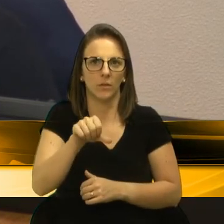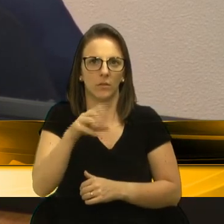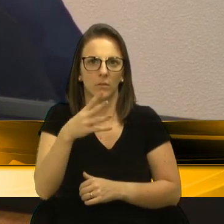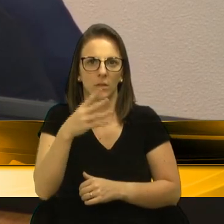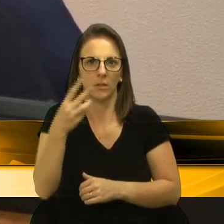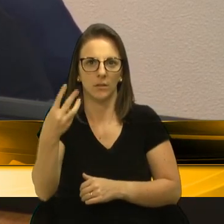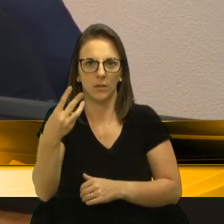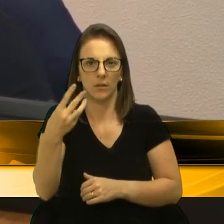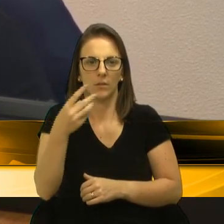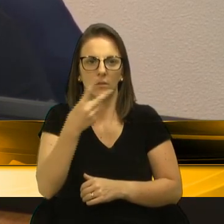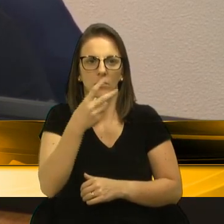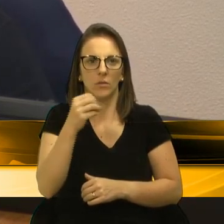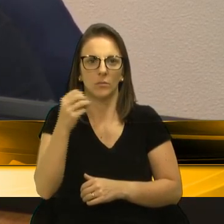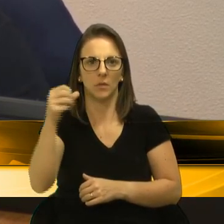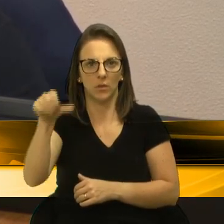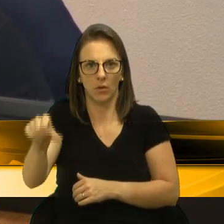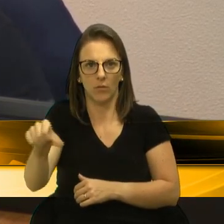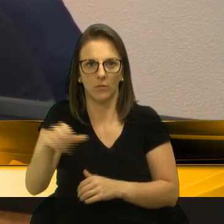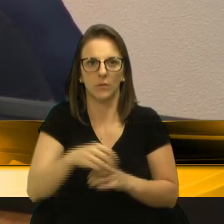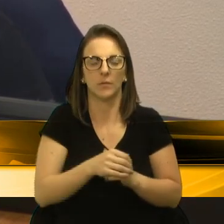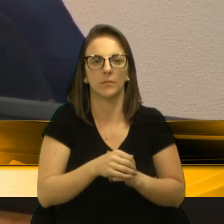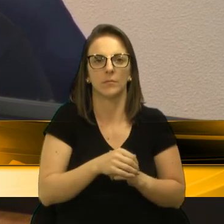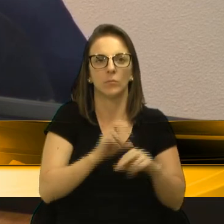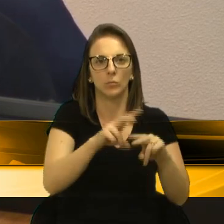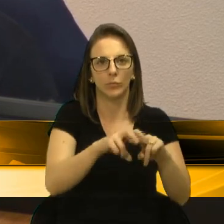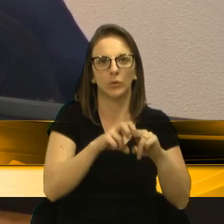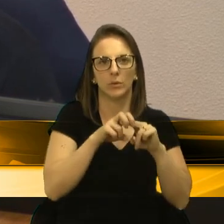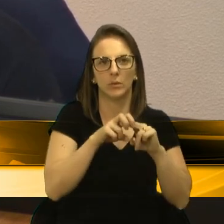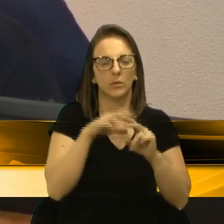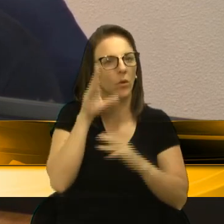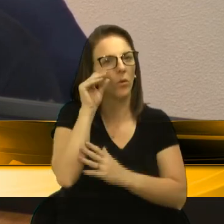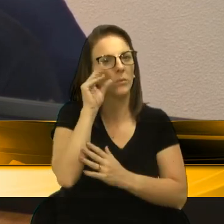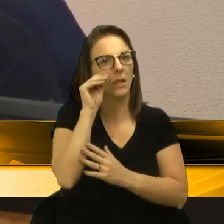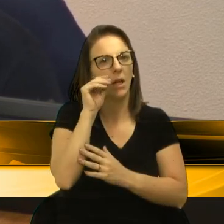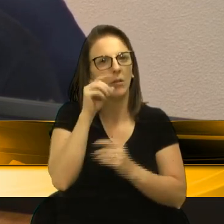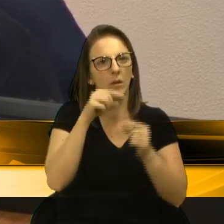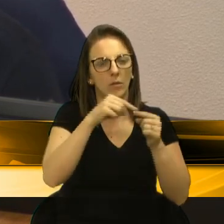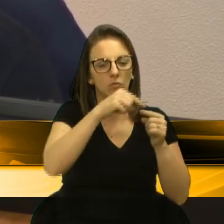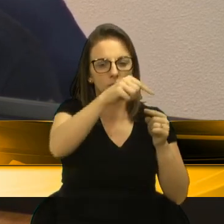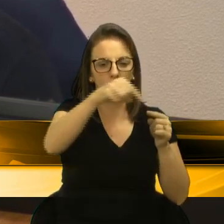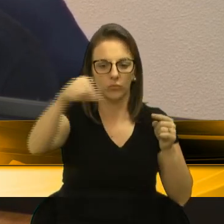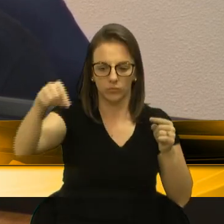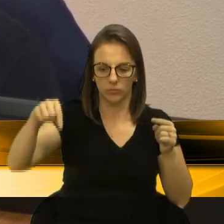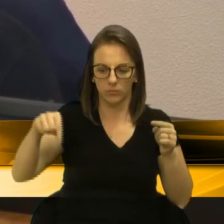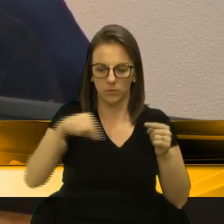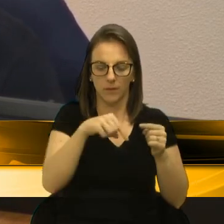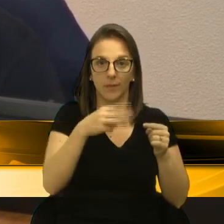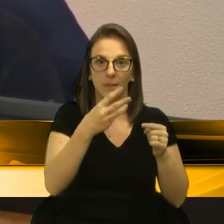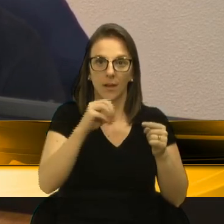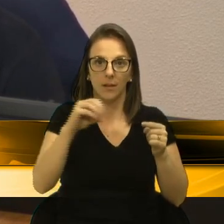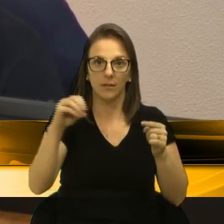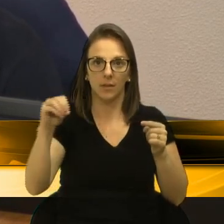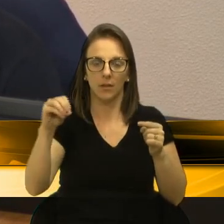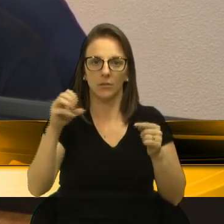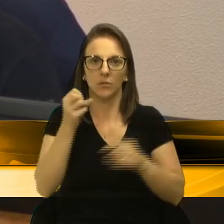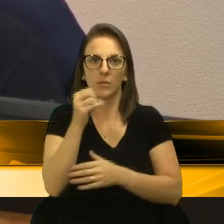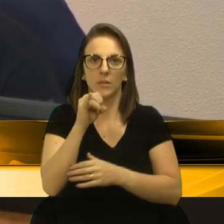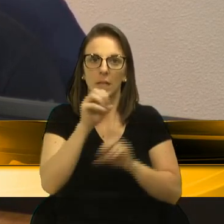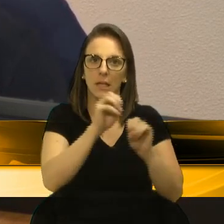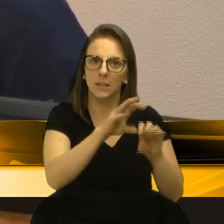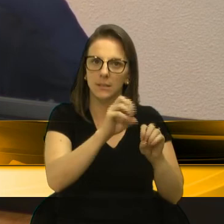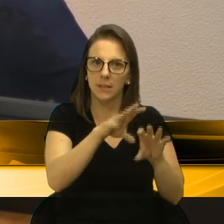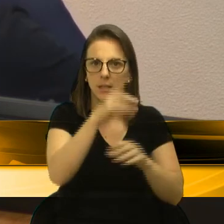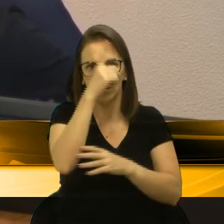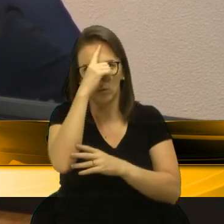50.943/2009. 4. Observância no raio de 300 metros em relação a estabelecimentos de ensino, seriado, faculdades, universidades, estabelecimentos